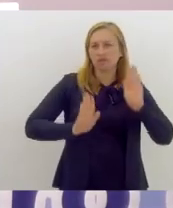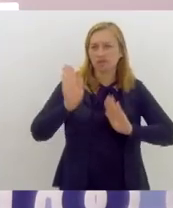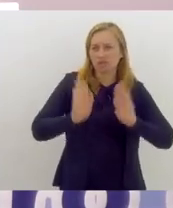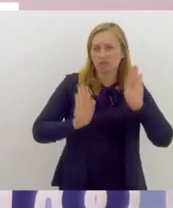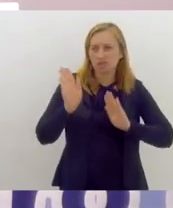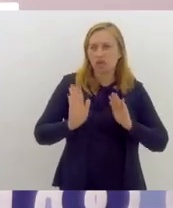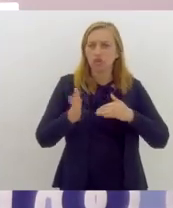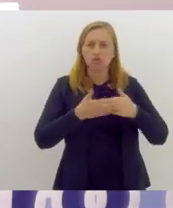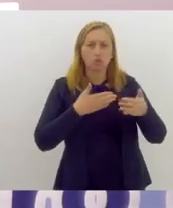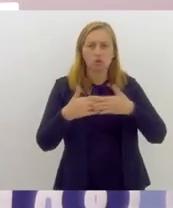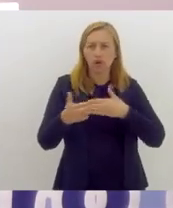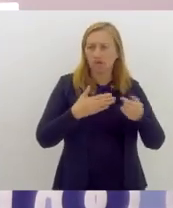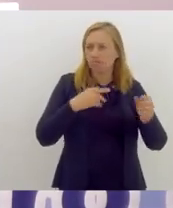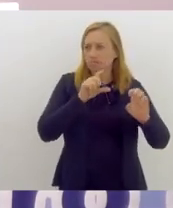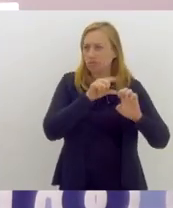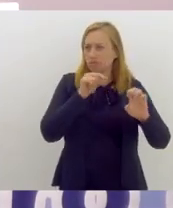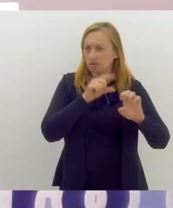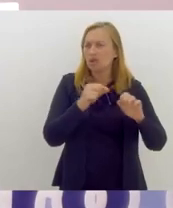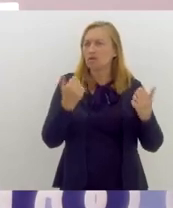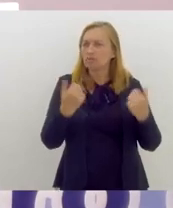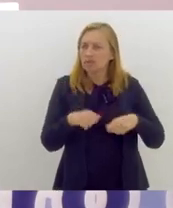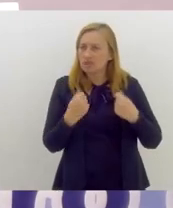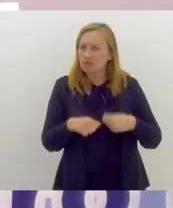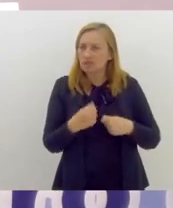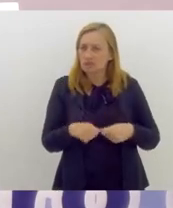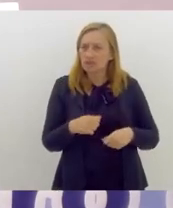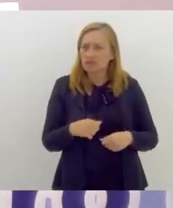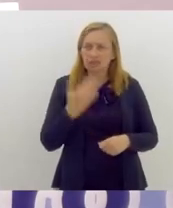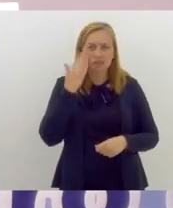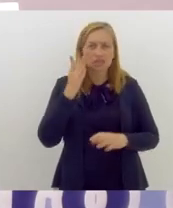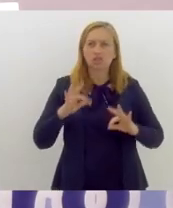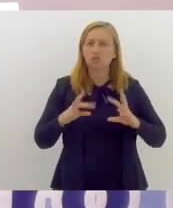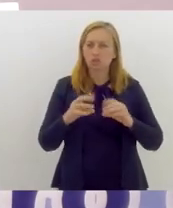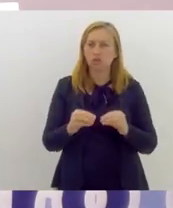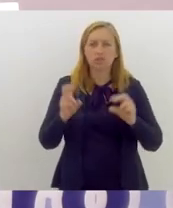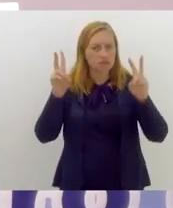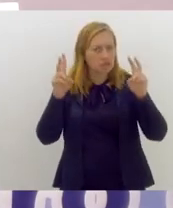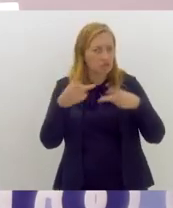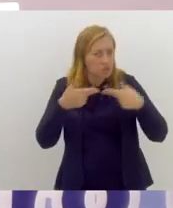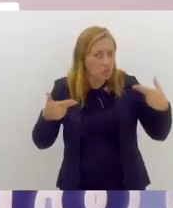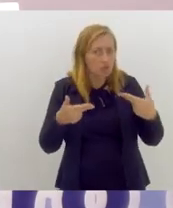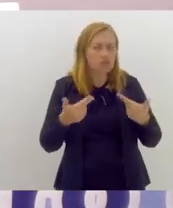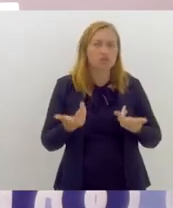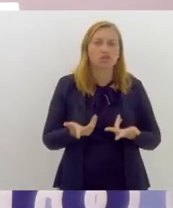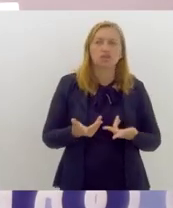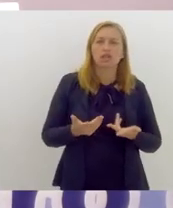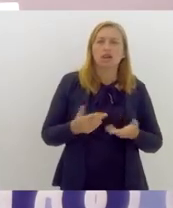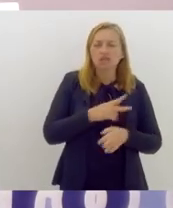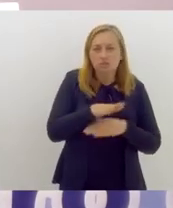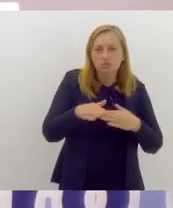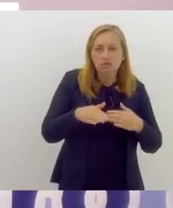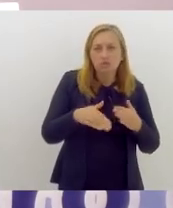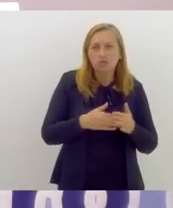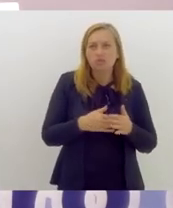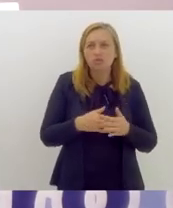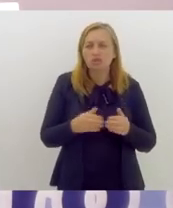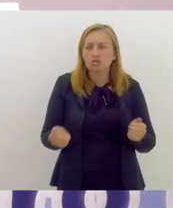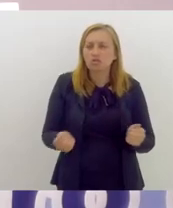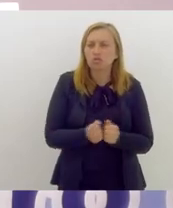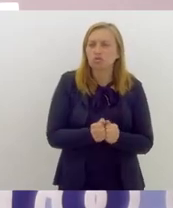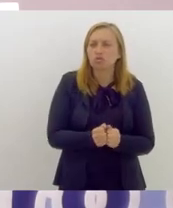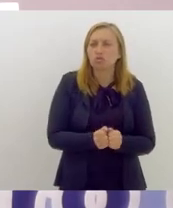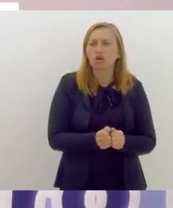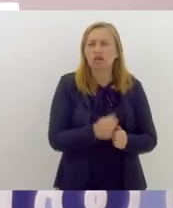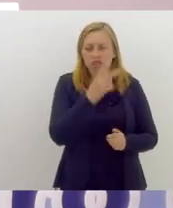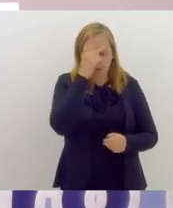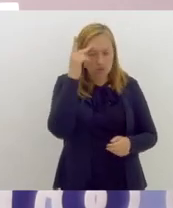de qualquer empreendimento você tem que levar em conta todos os atores e os atores envolvidos é o morador da região